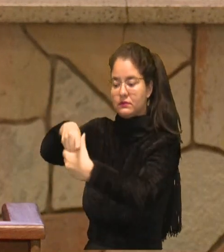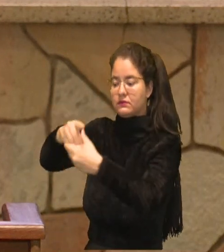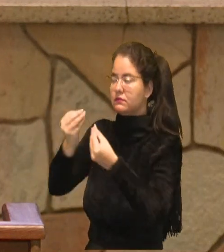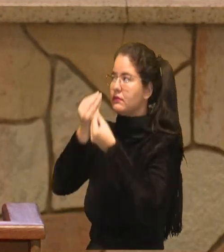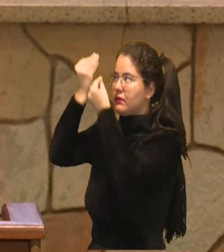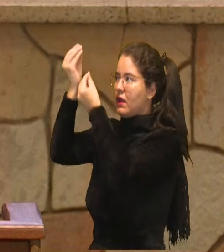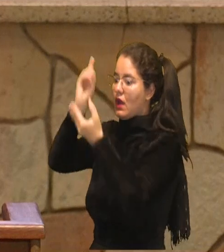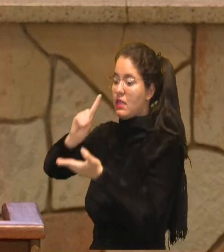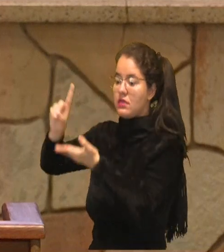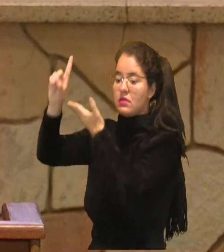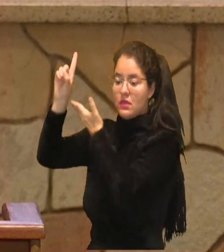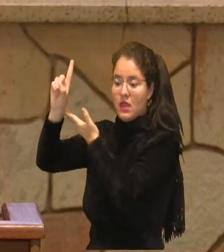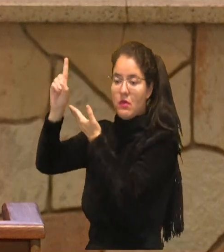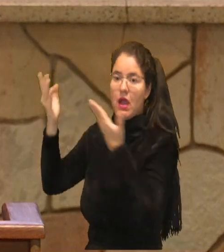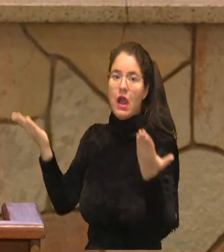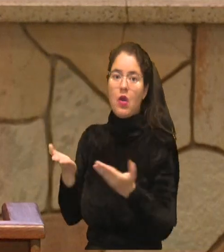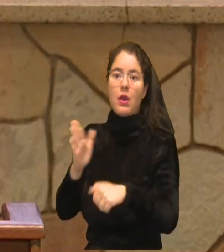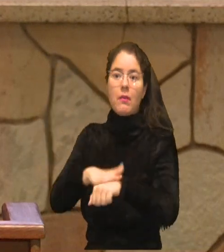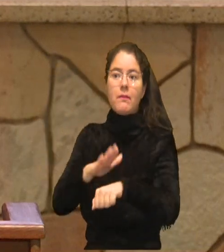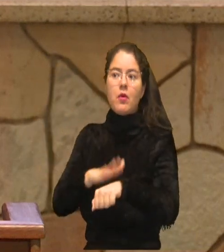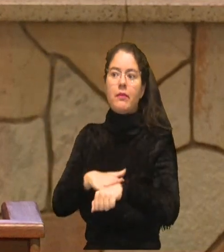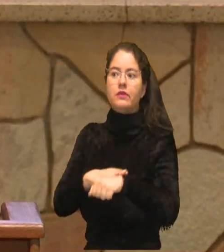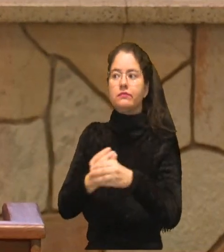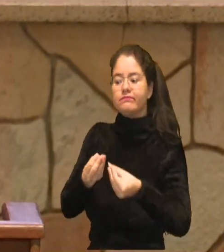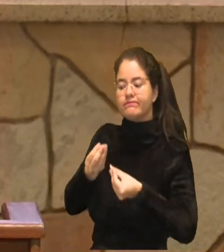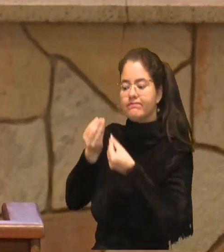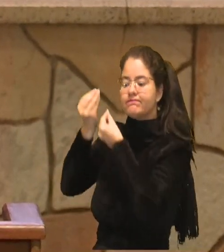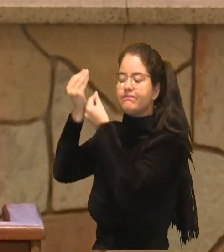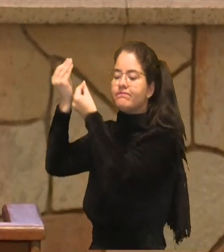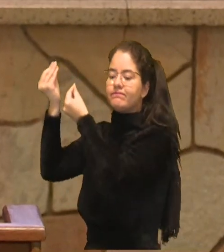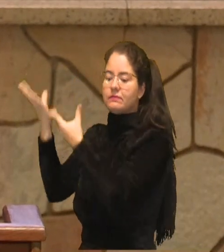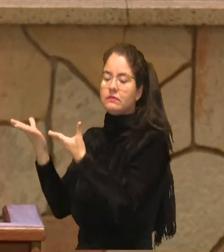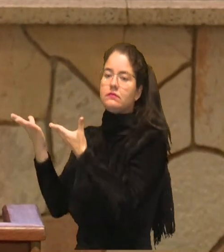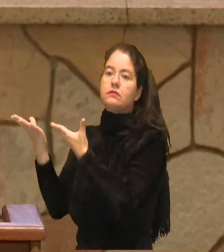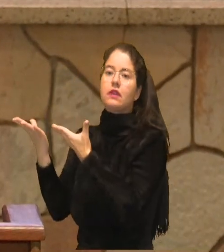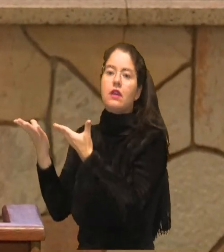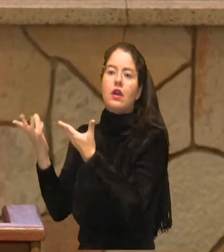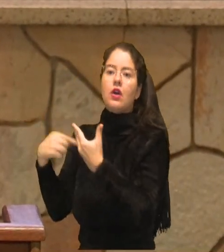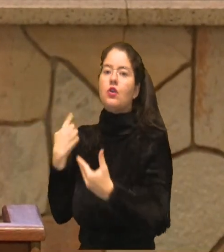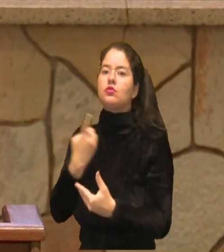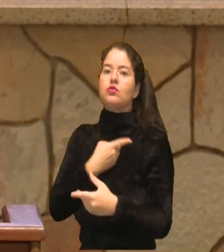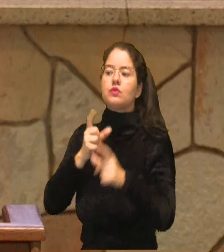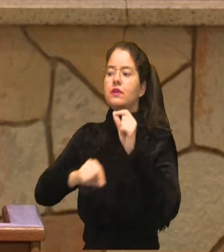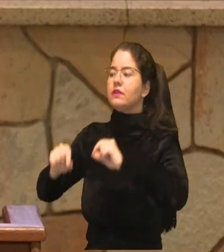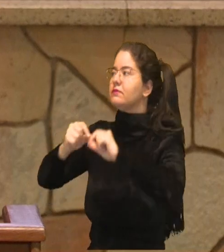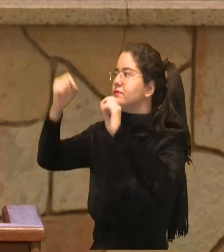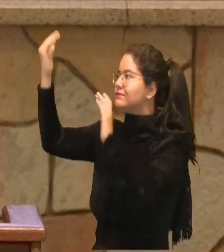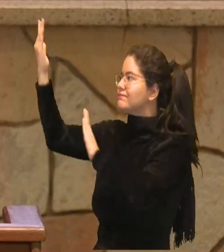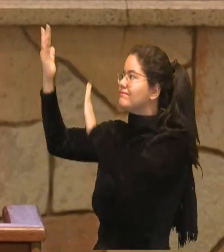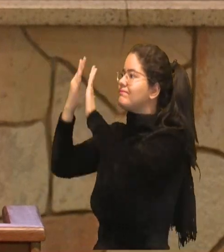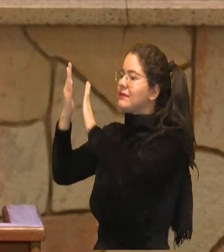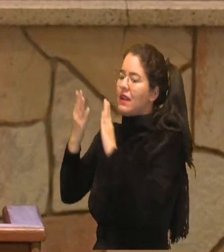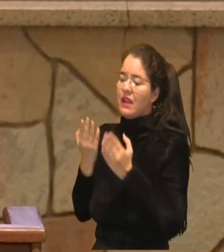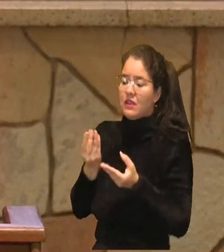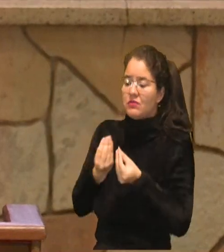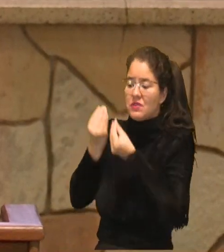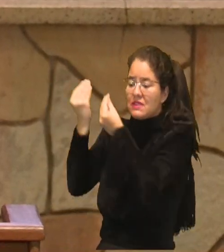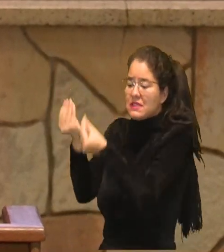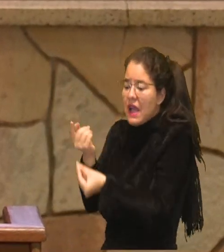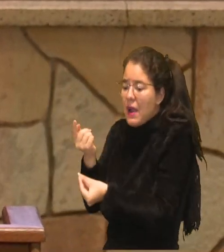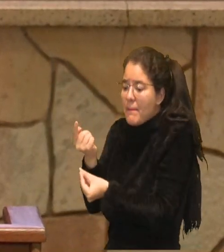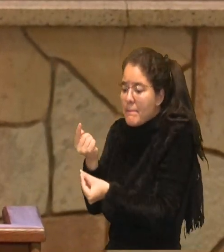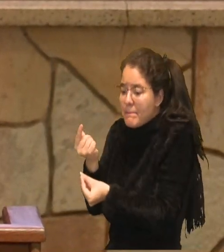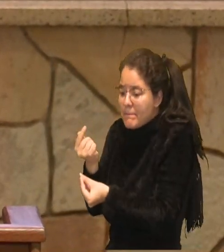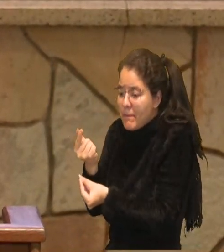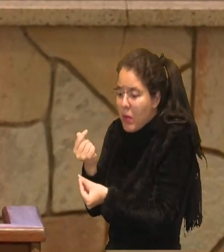nosso Deus, nesse momento de entrega em que nós trazemos diante do trono do Senhor um pouco do tanto que Ele tem nos